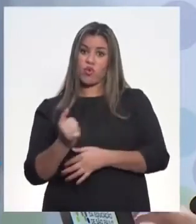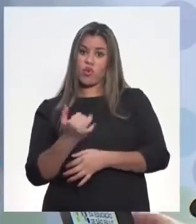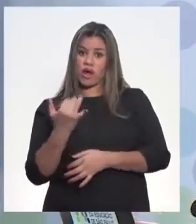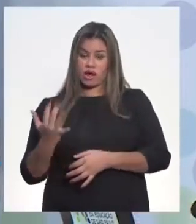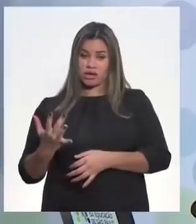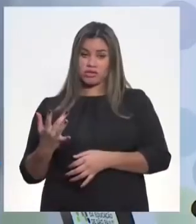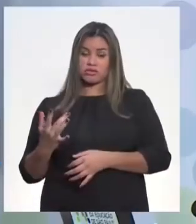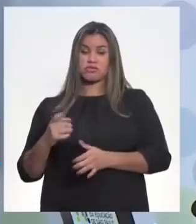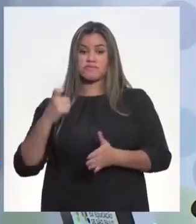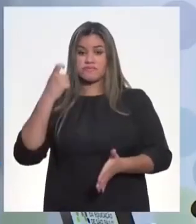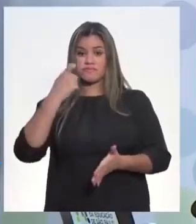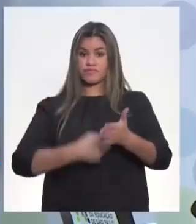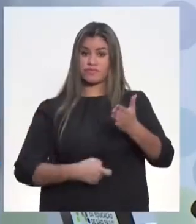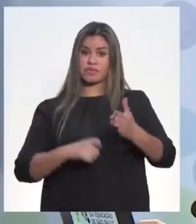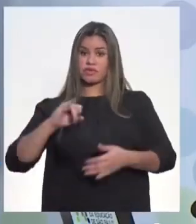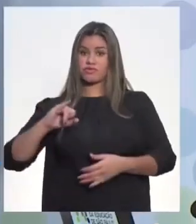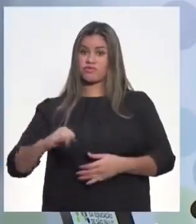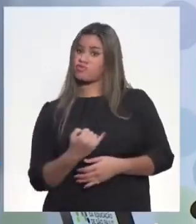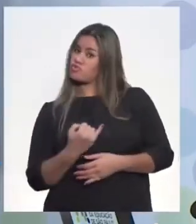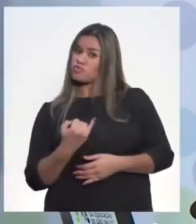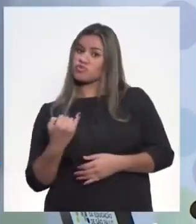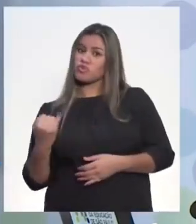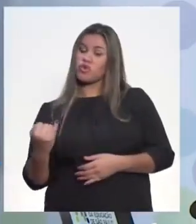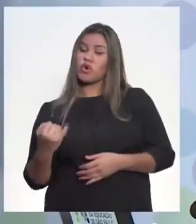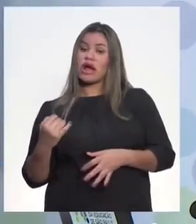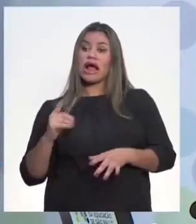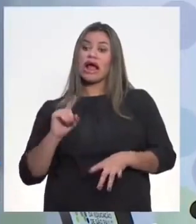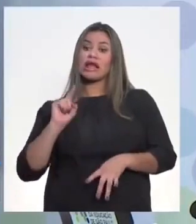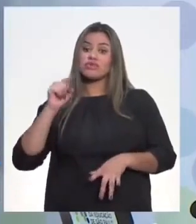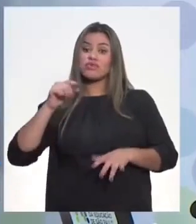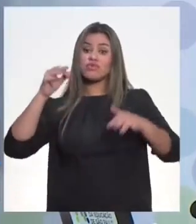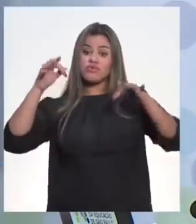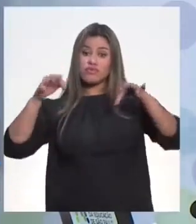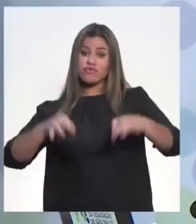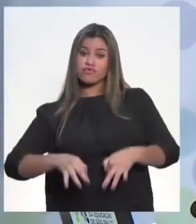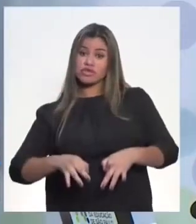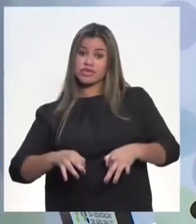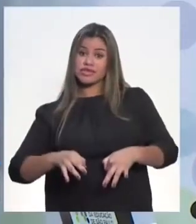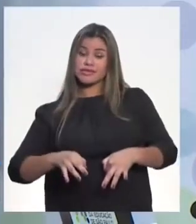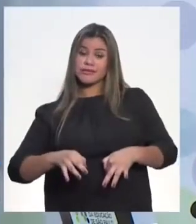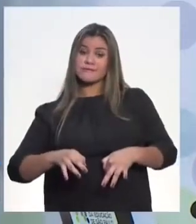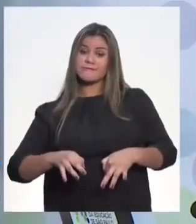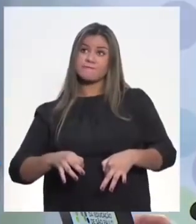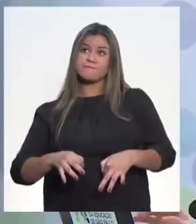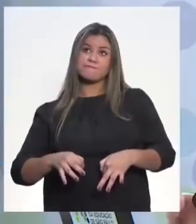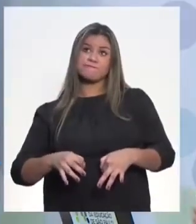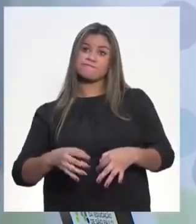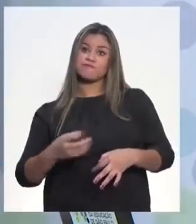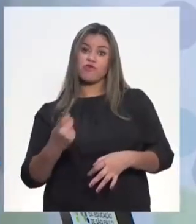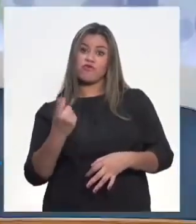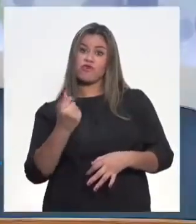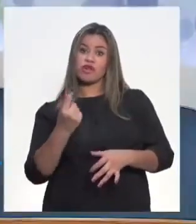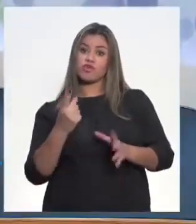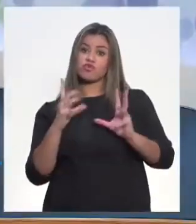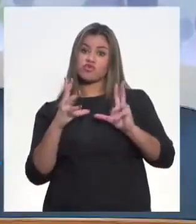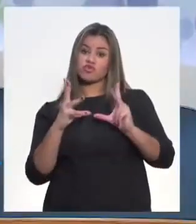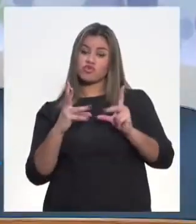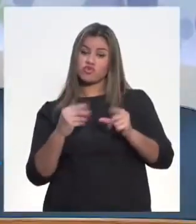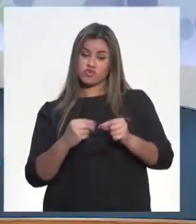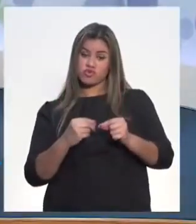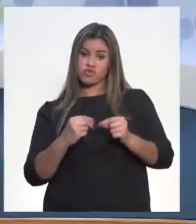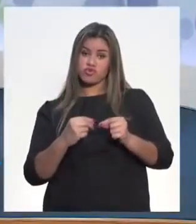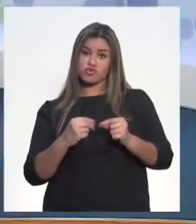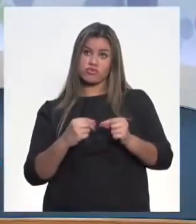e a taxa, até que ponto lá no final o montante não vai ficar, por exemplo, quase